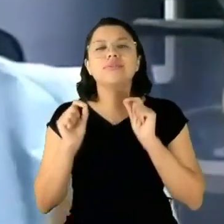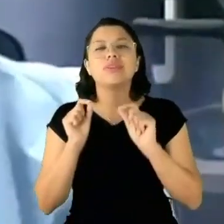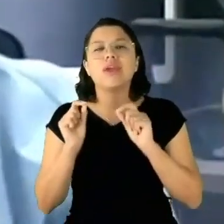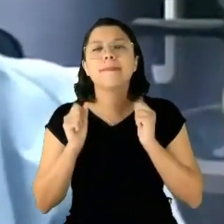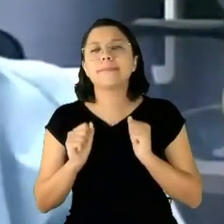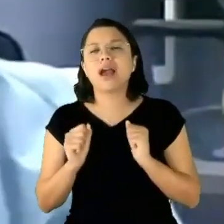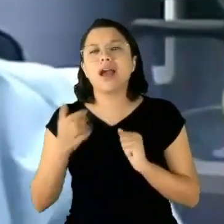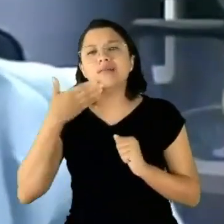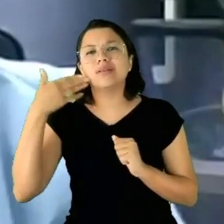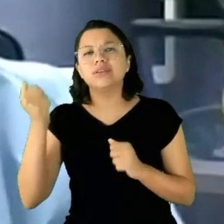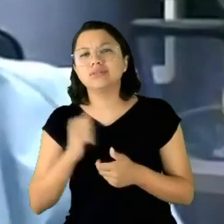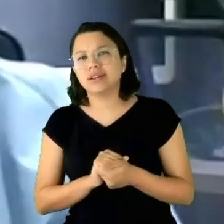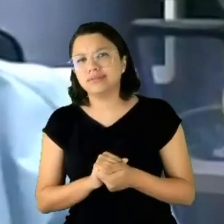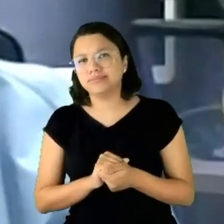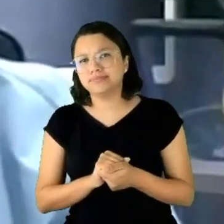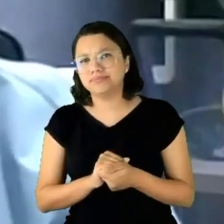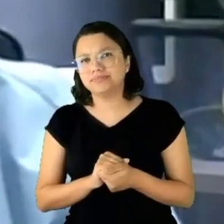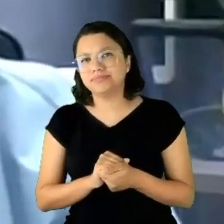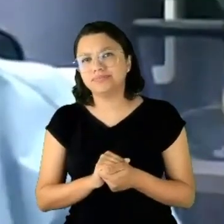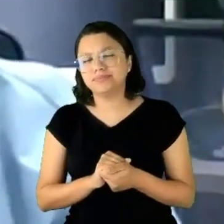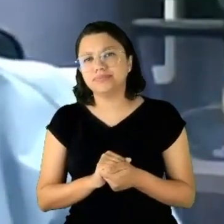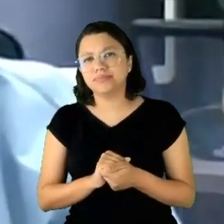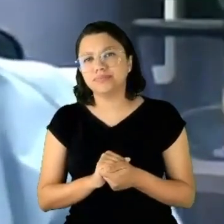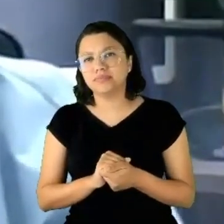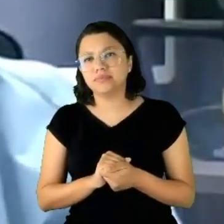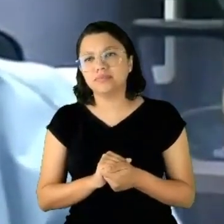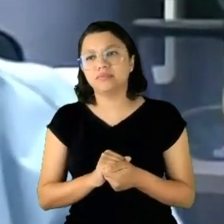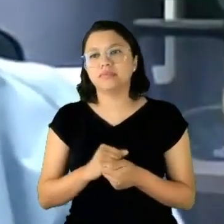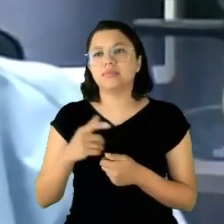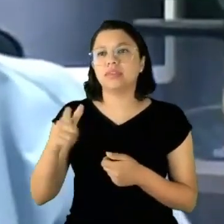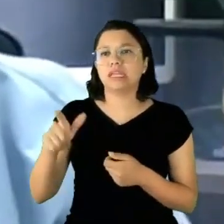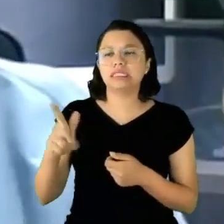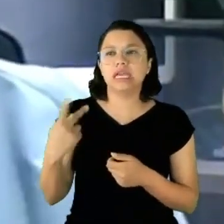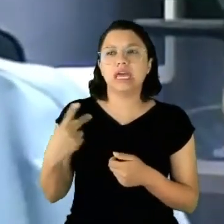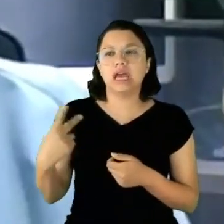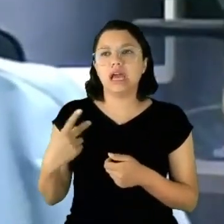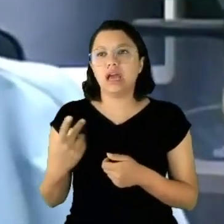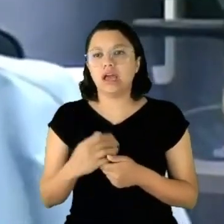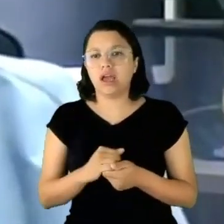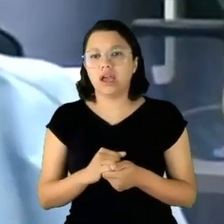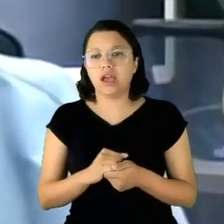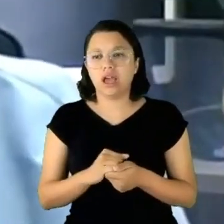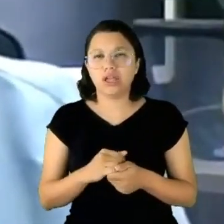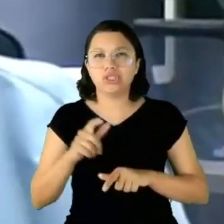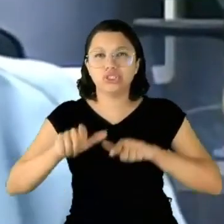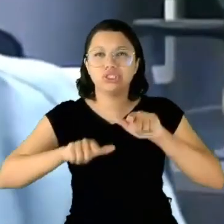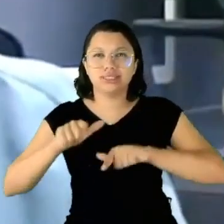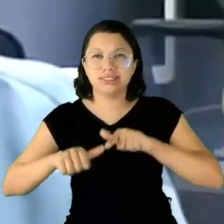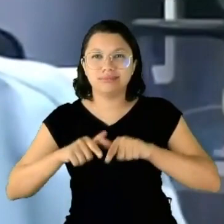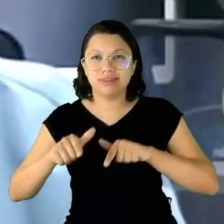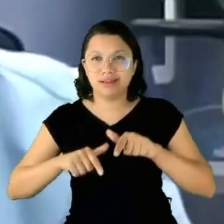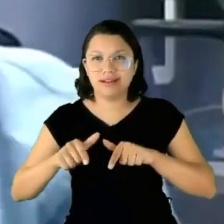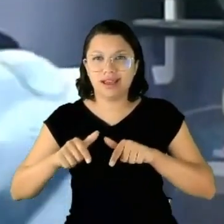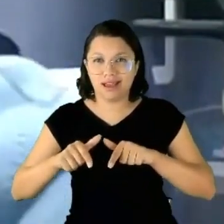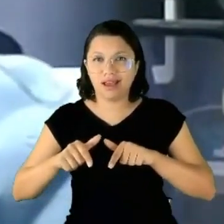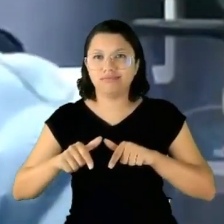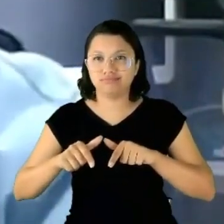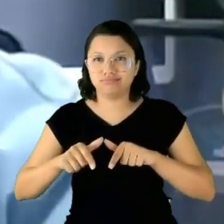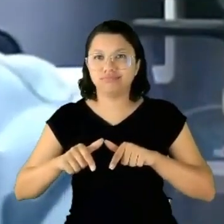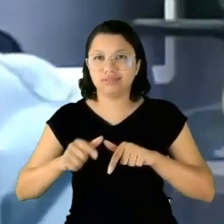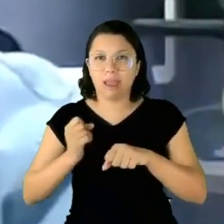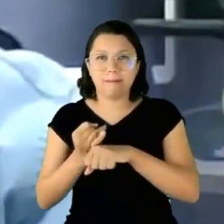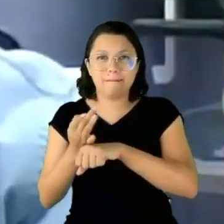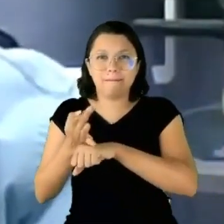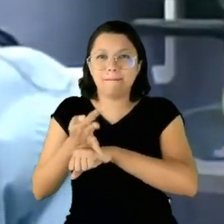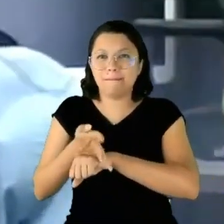nós podemos melhorar sem que a gente tenha que trabalhar da meia-noite às seis, né? A